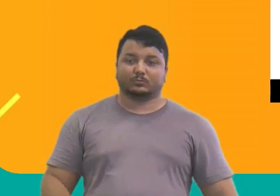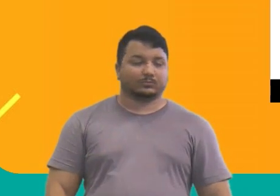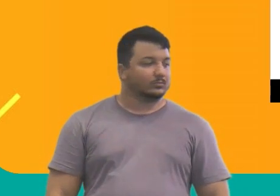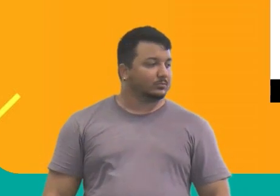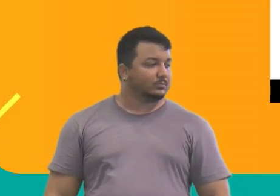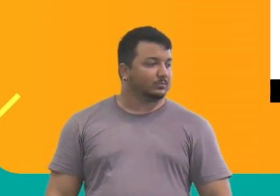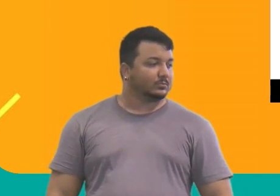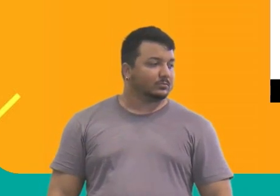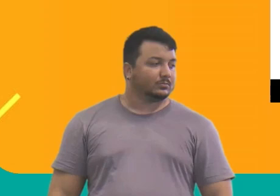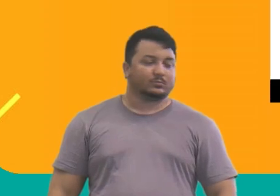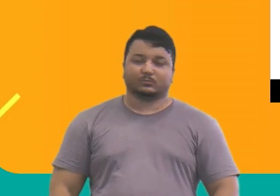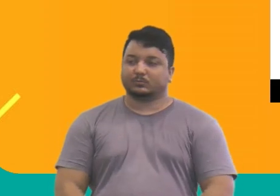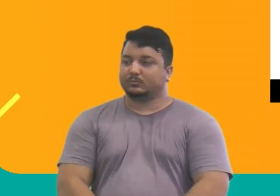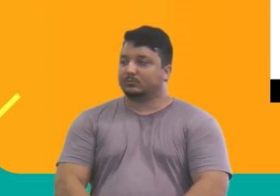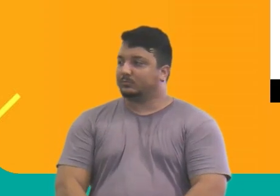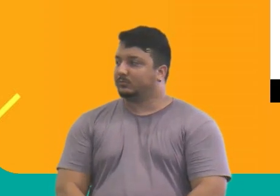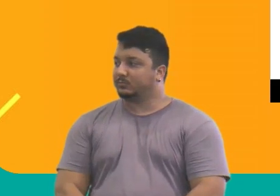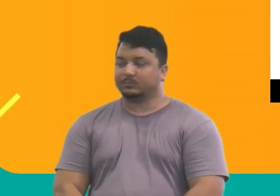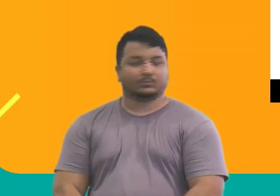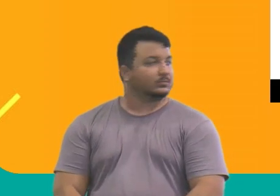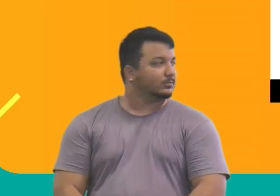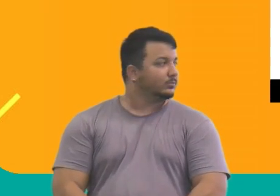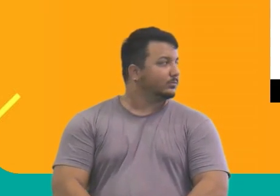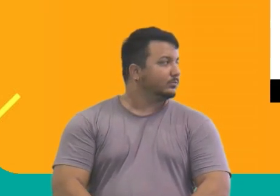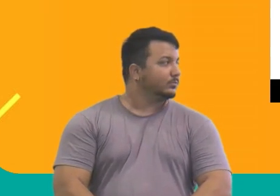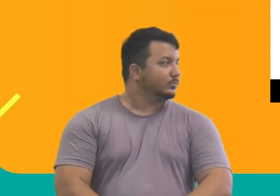molibdado. Chique isso.